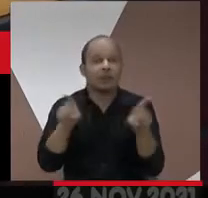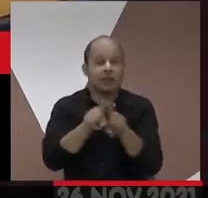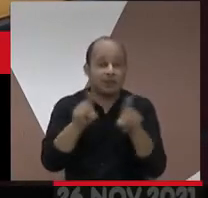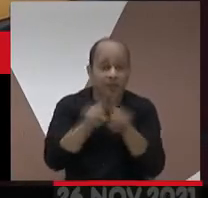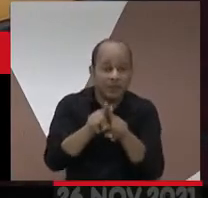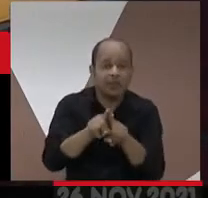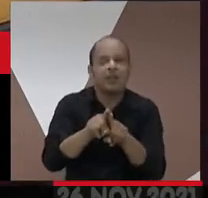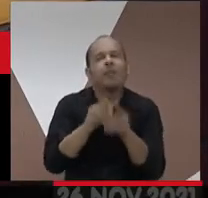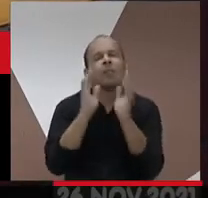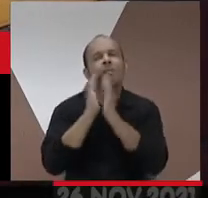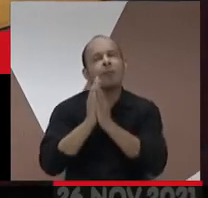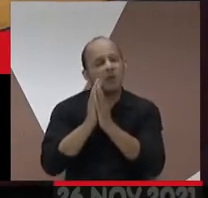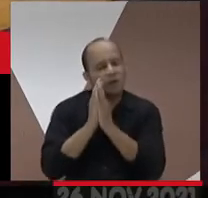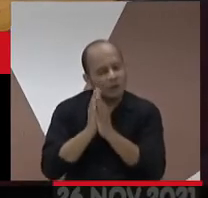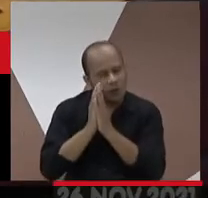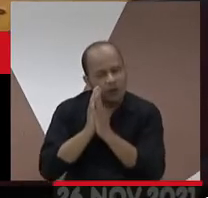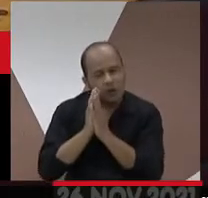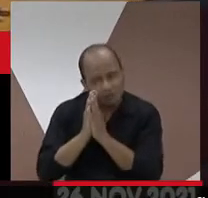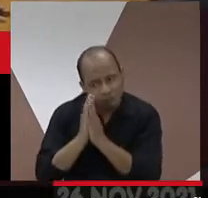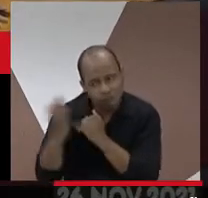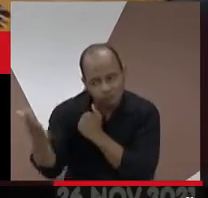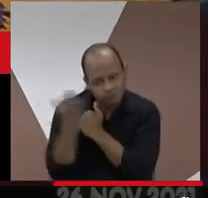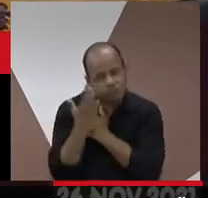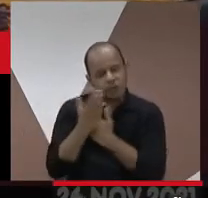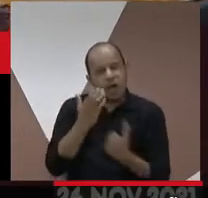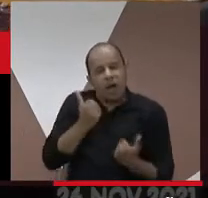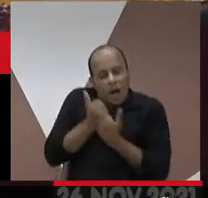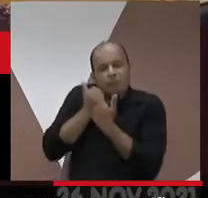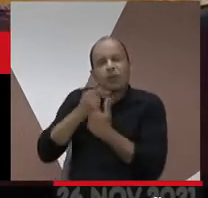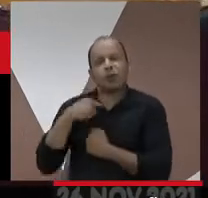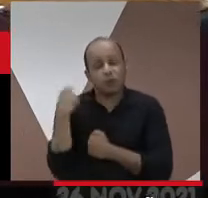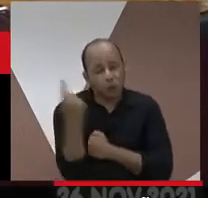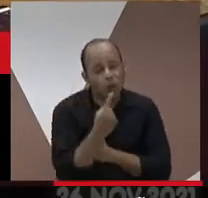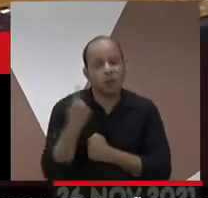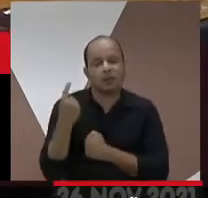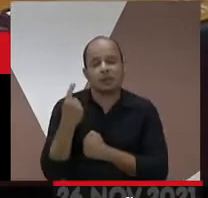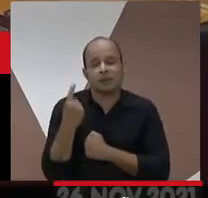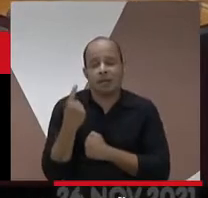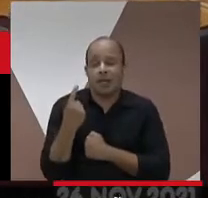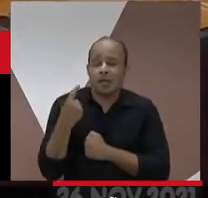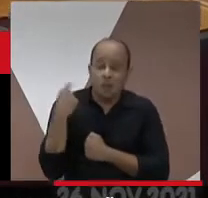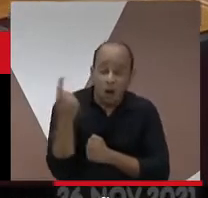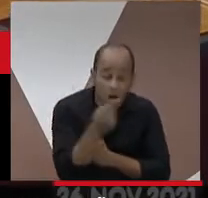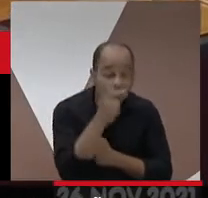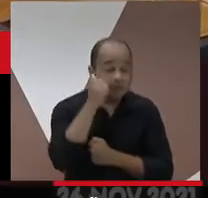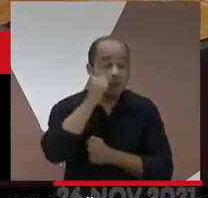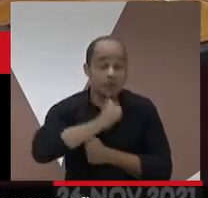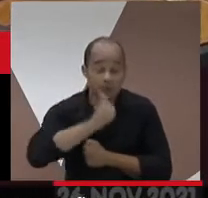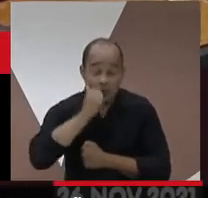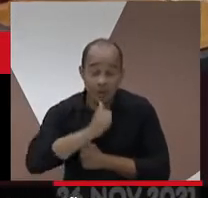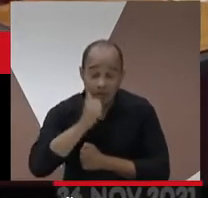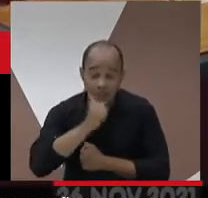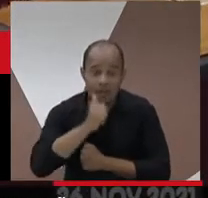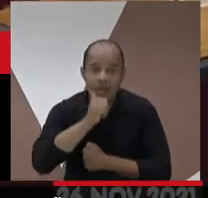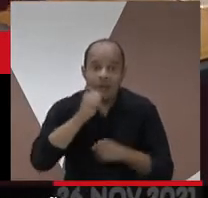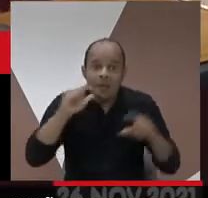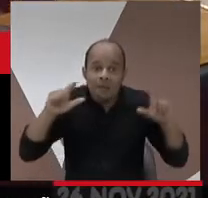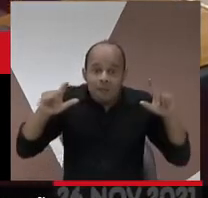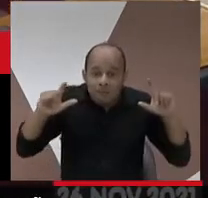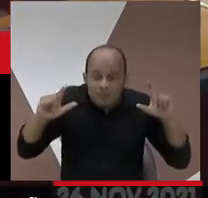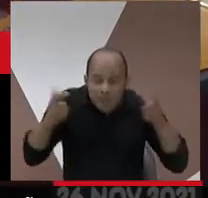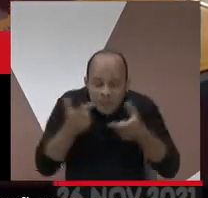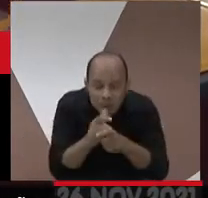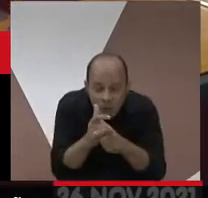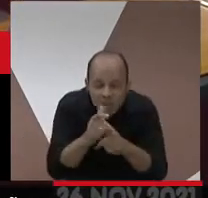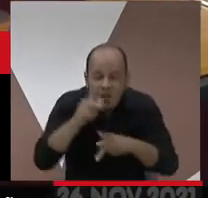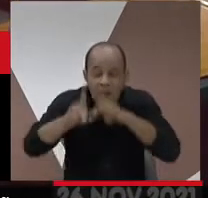favor, Sávio, interceda por nós, que nós somos mulheres, a minoria, esses